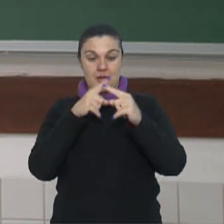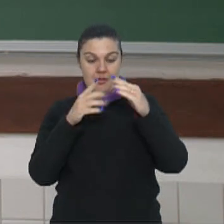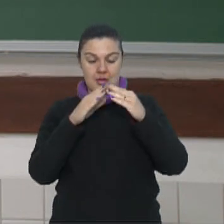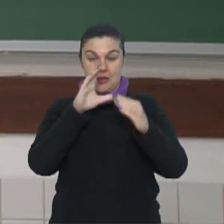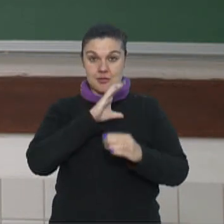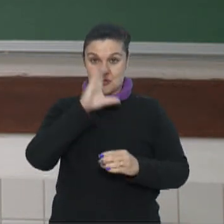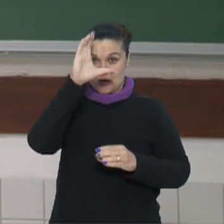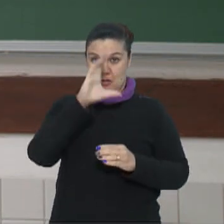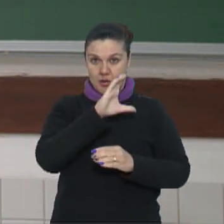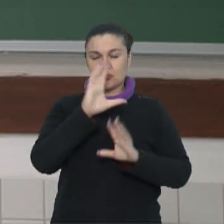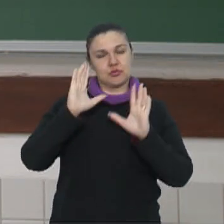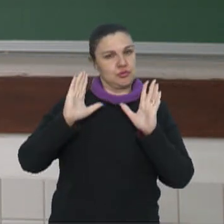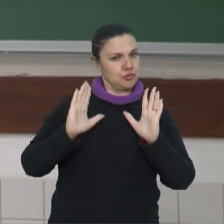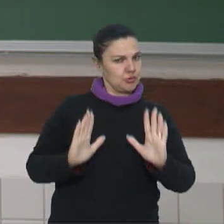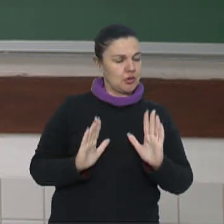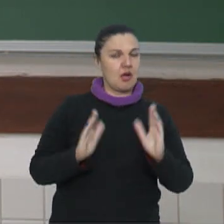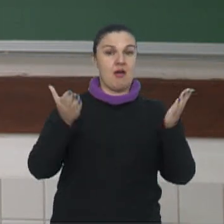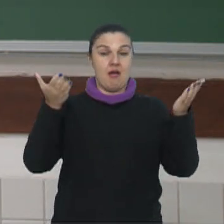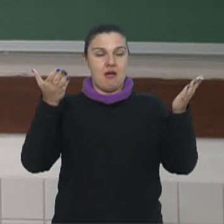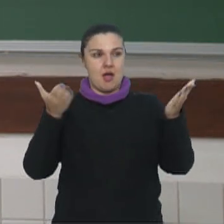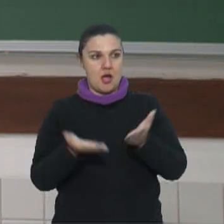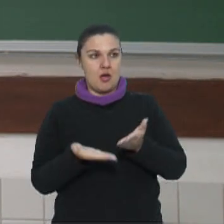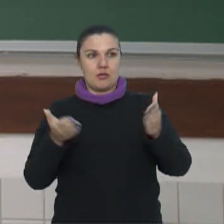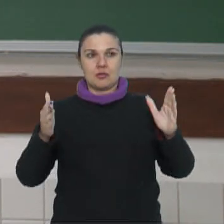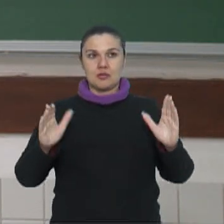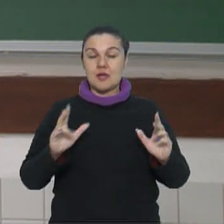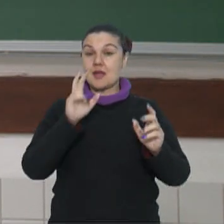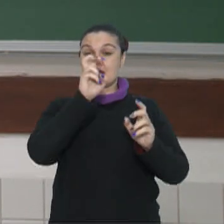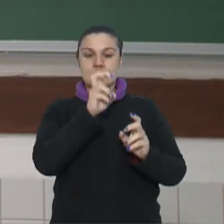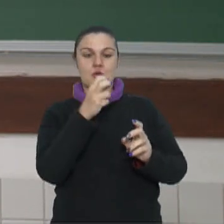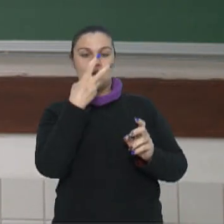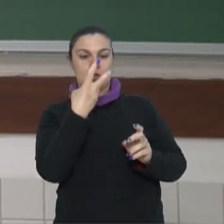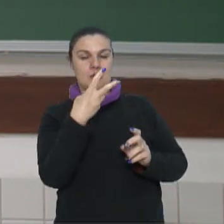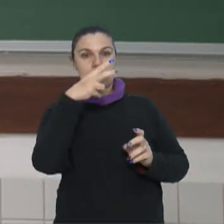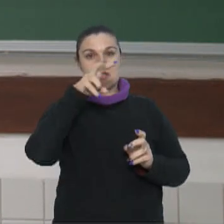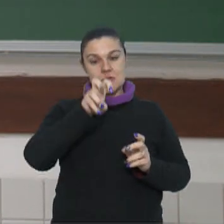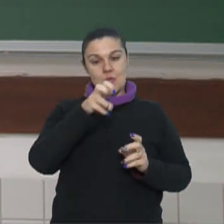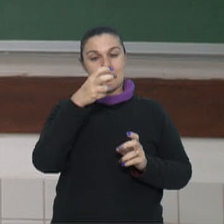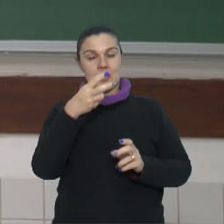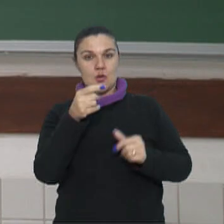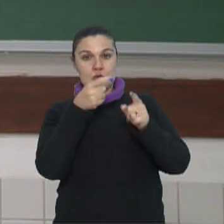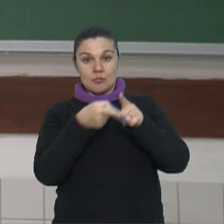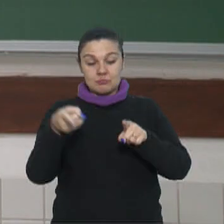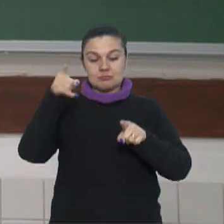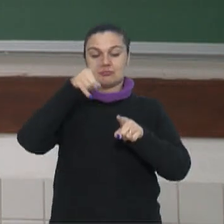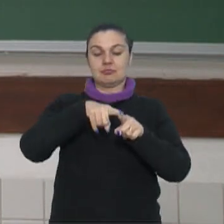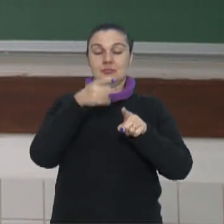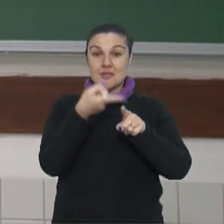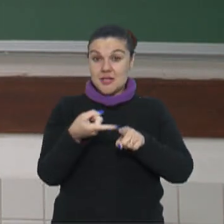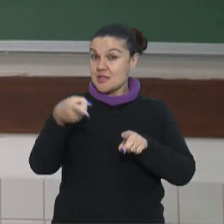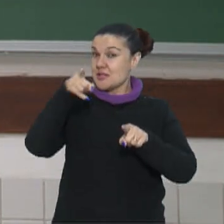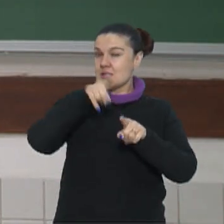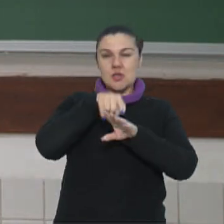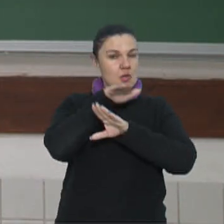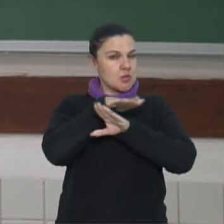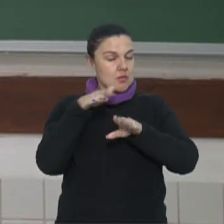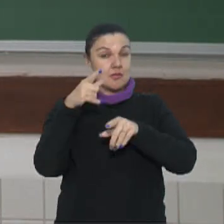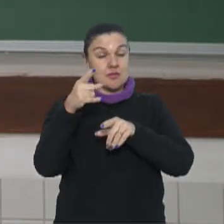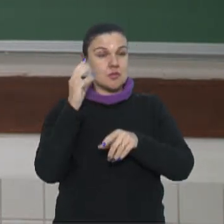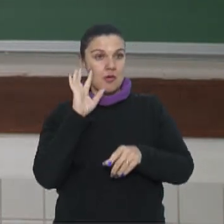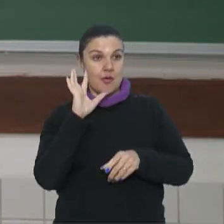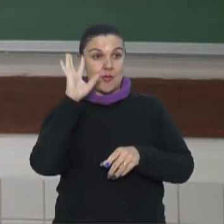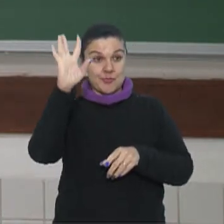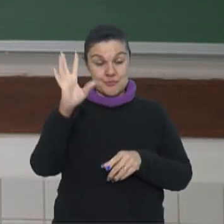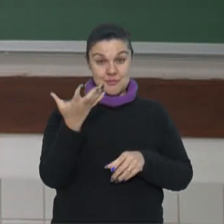de Jesus Cristo. Somente isso. E o calendário deles era sempre 52, fazendo ciclos. É só isso. Isso que aconteceu em